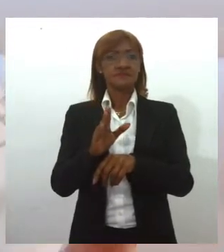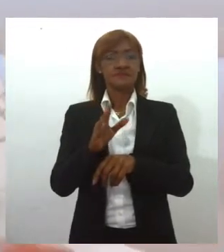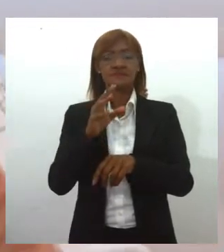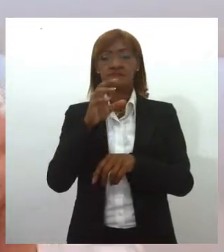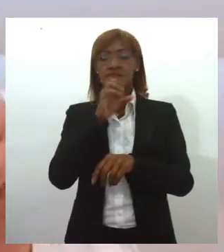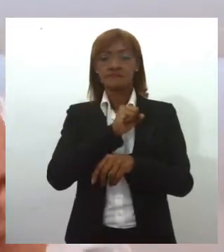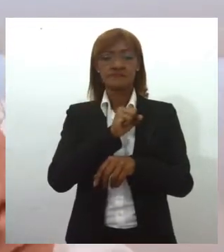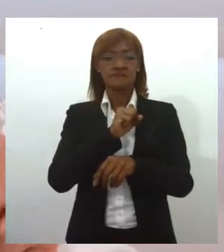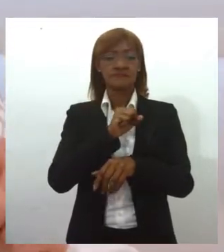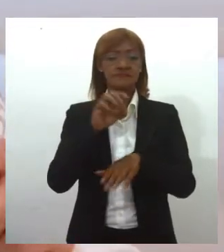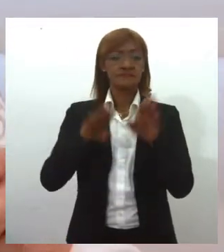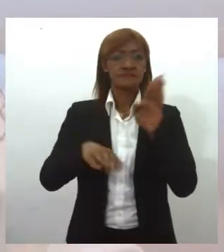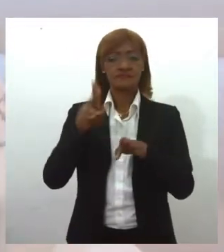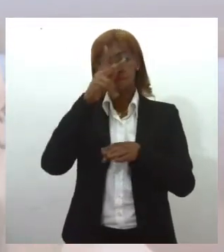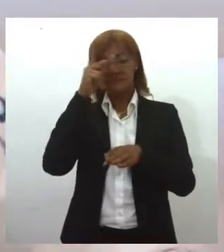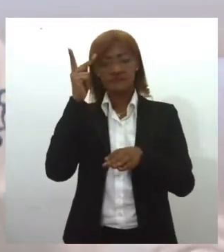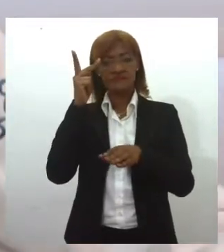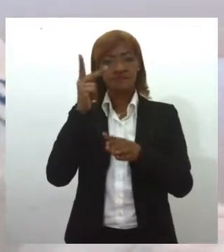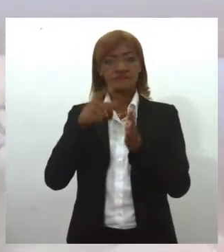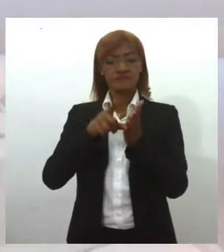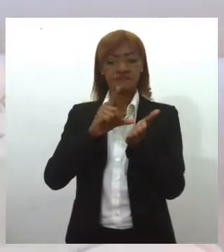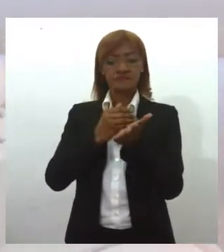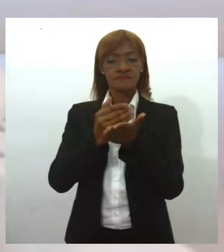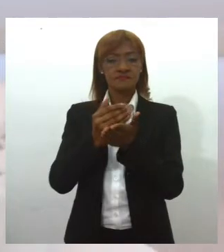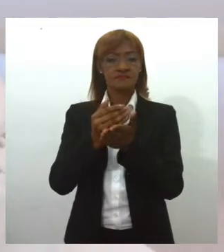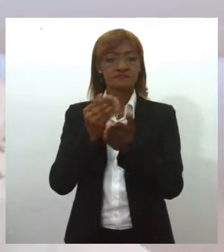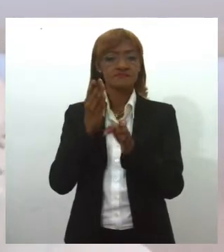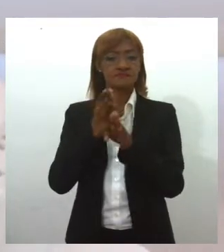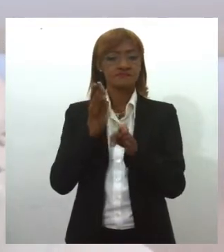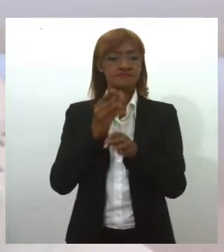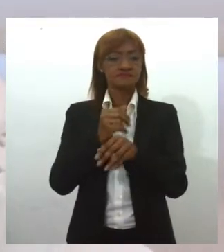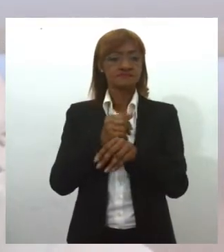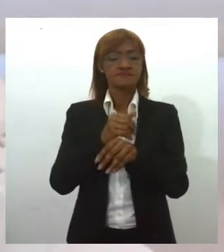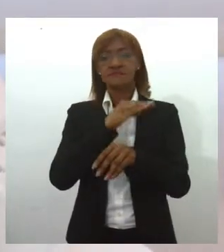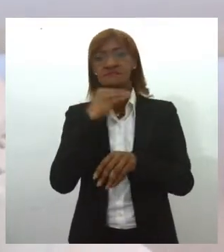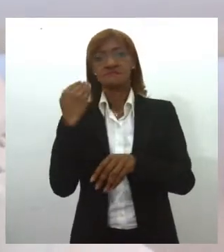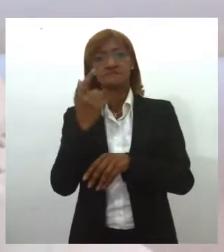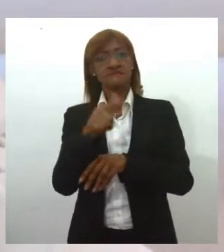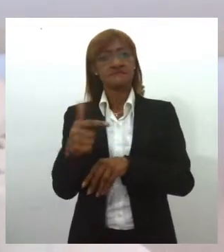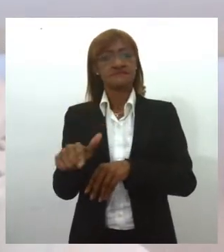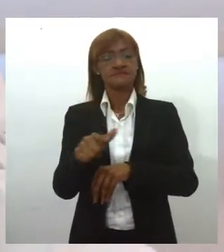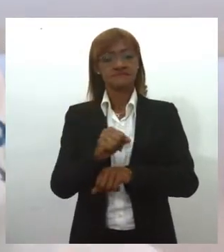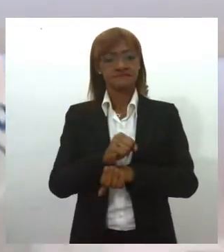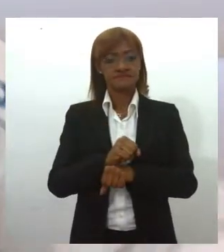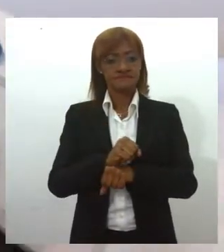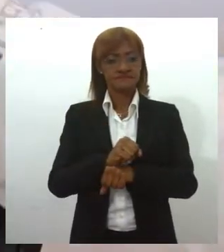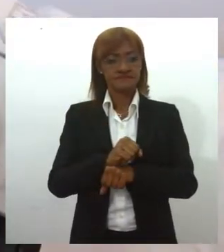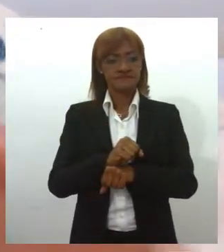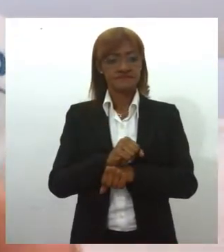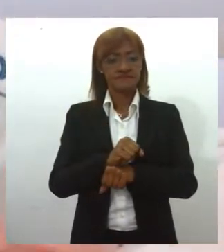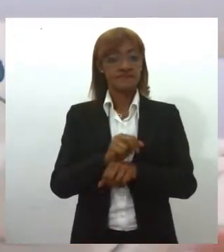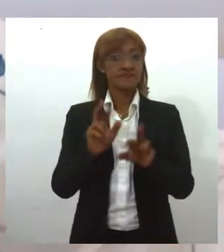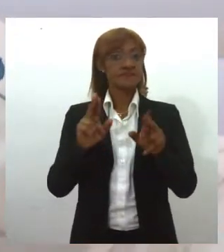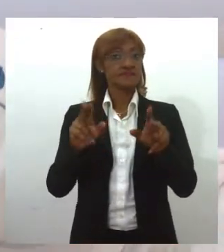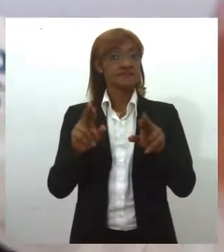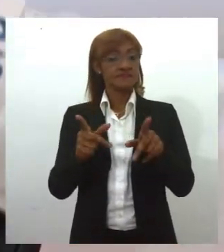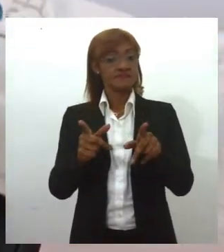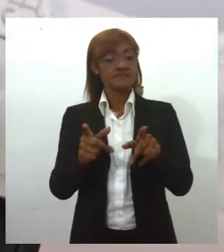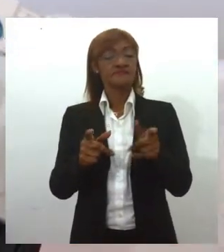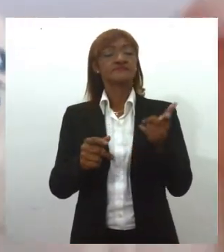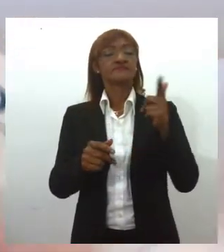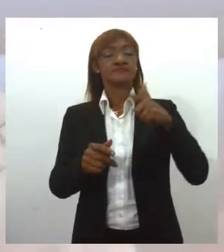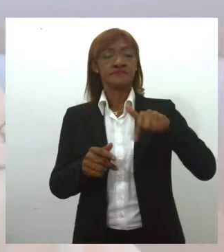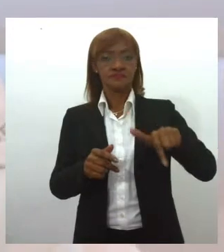a pessoa, descobrindo no início, muito raramente ela vai vir a morrer pelo câncer de próstata. Diferente, novamente eu